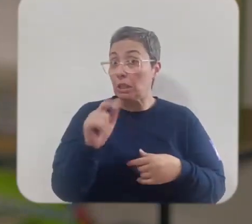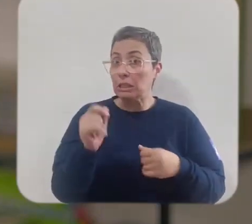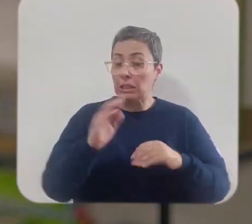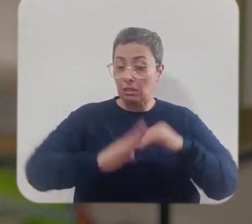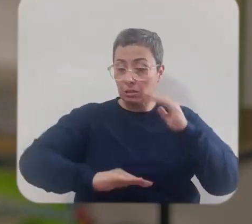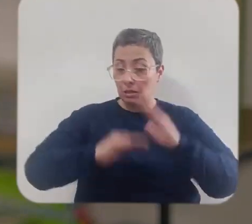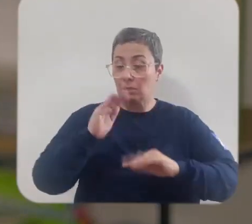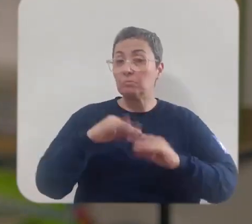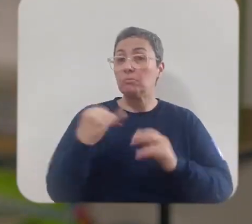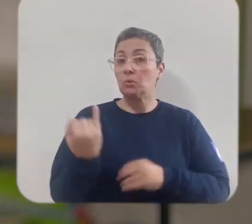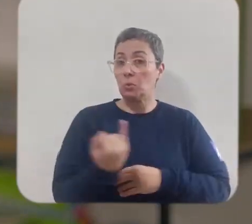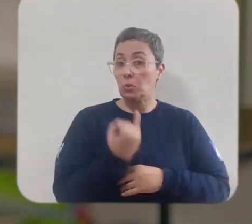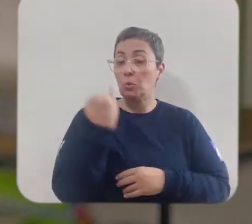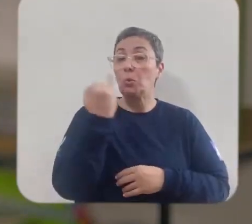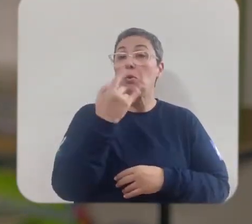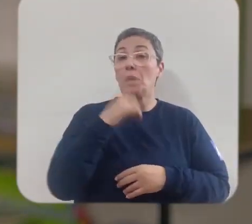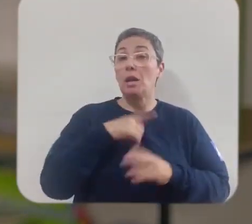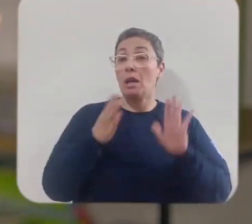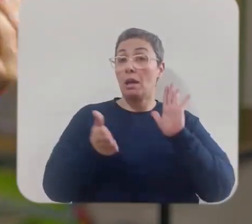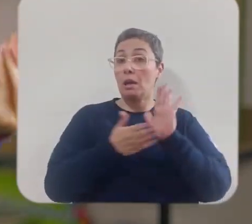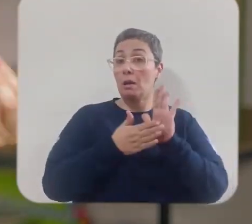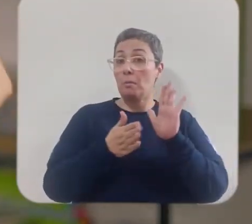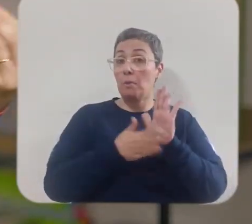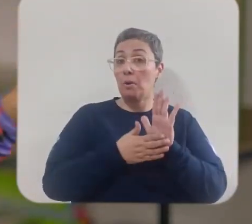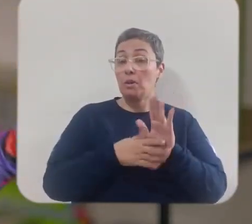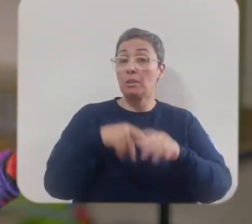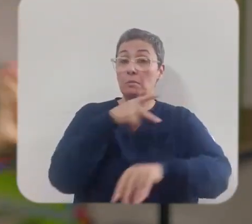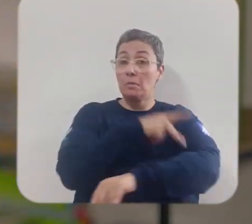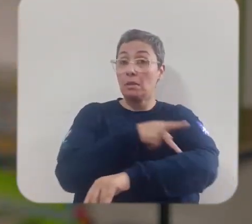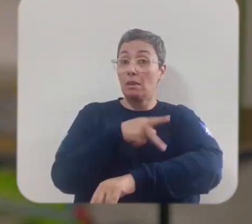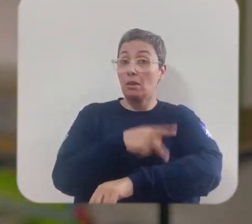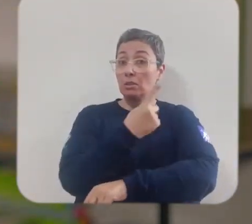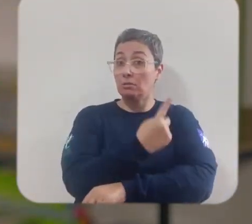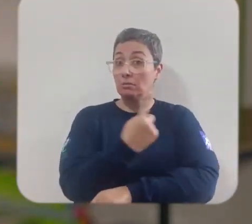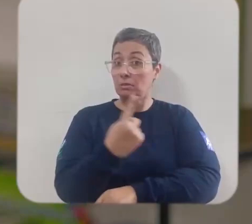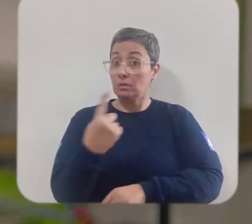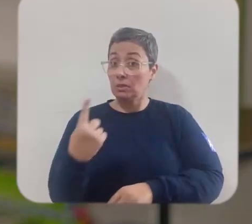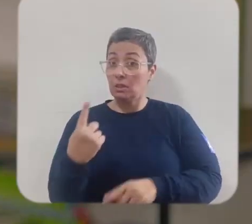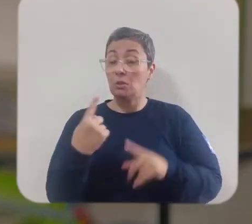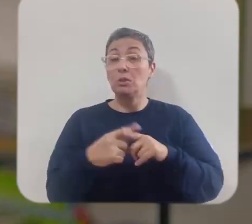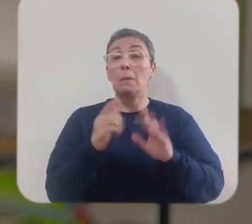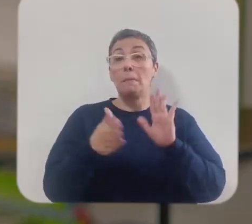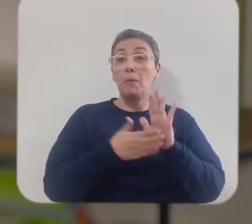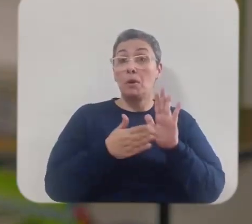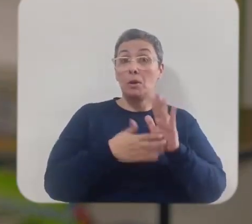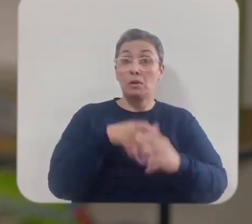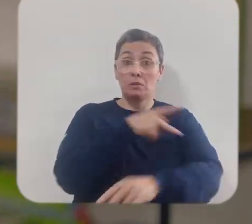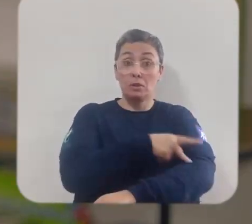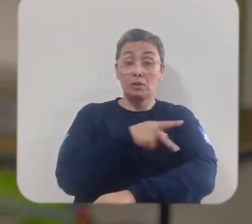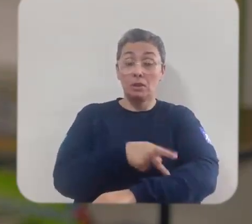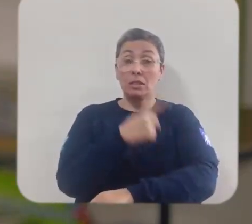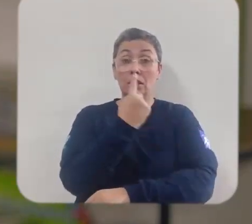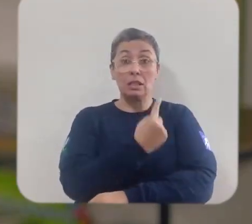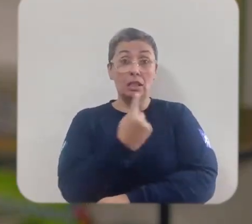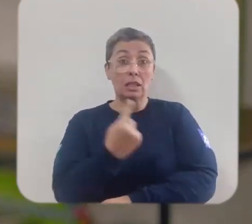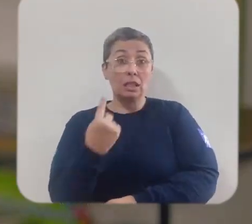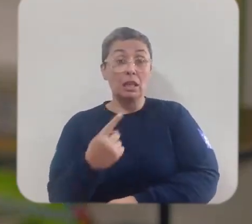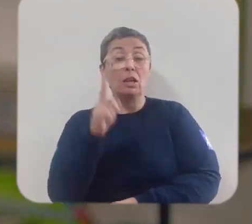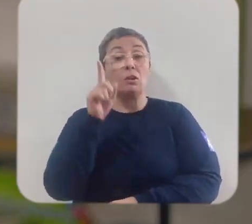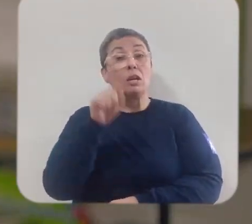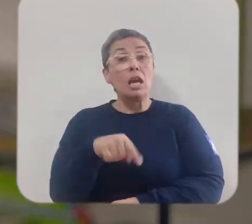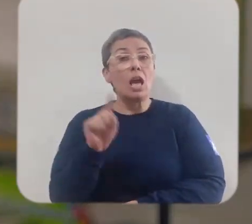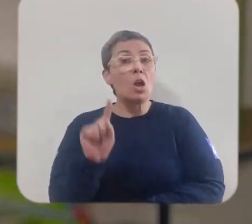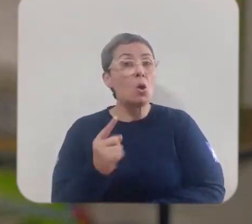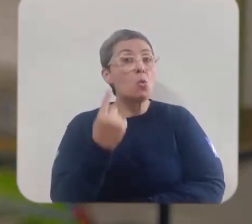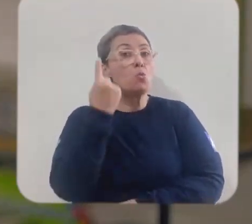tem um instrumento importante, né? Que é a proposta pedagógica individualizada. A proposta pedagógica individualizada,